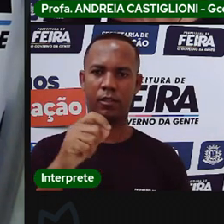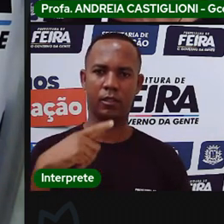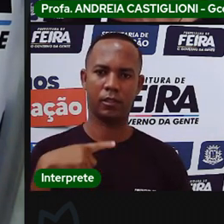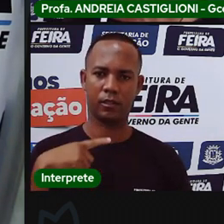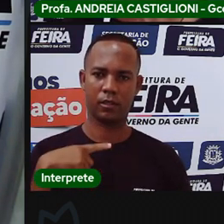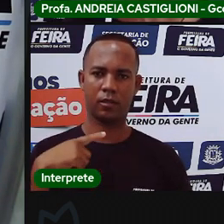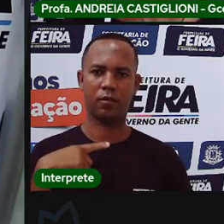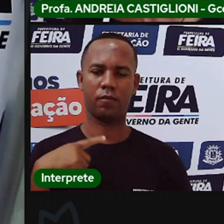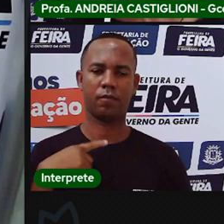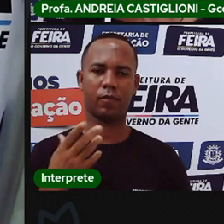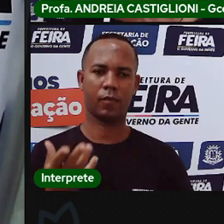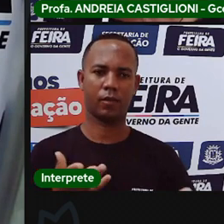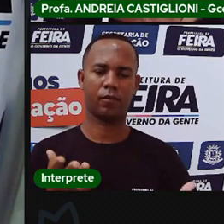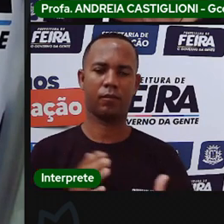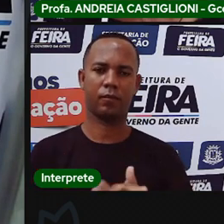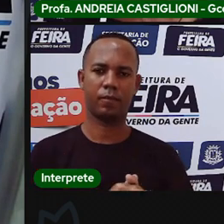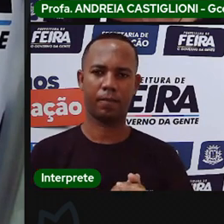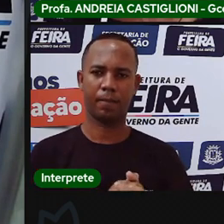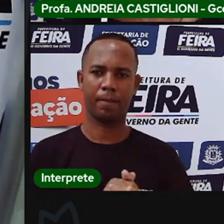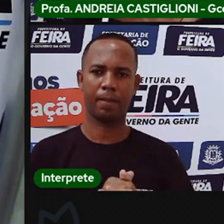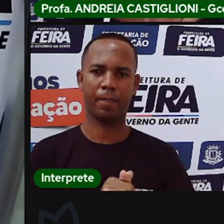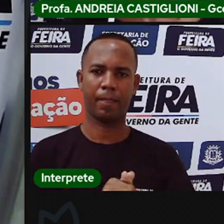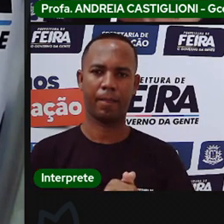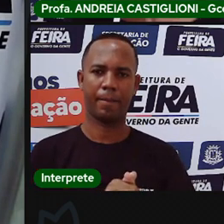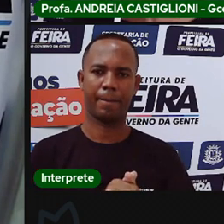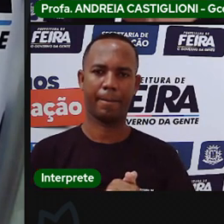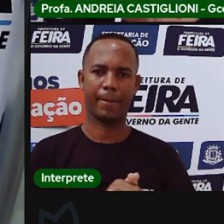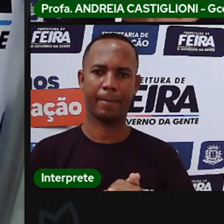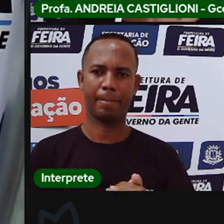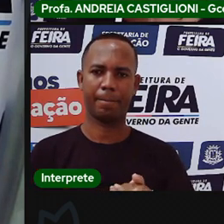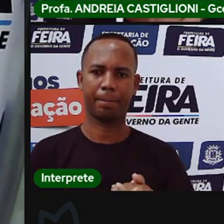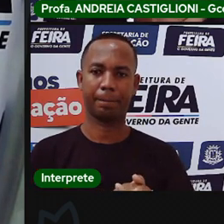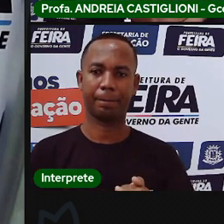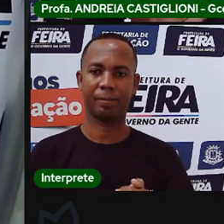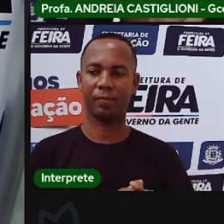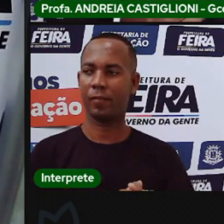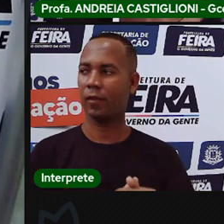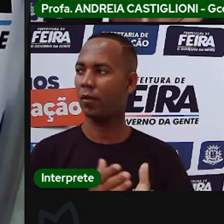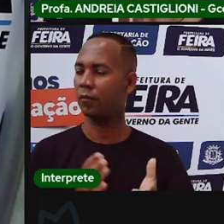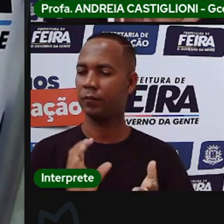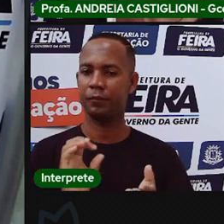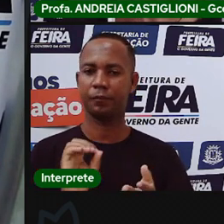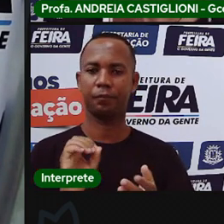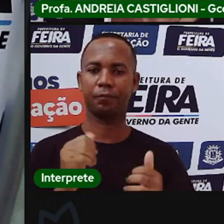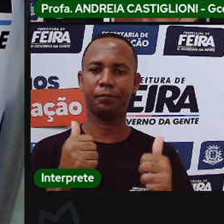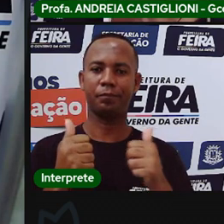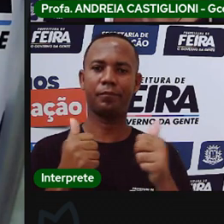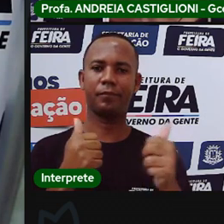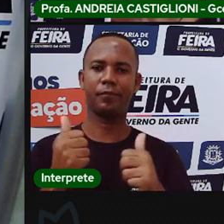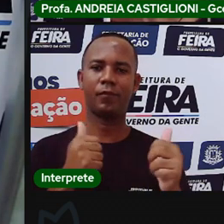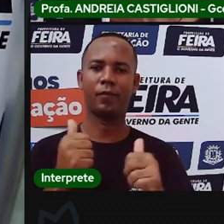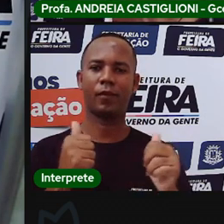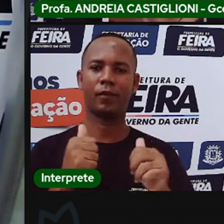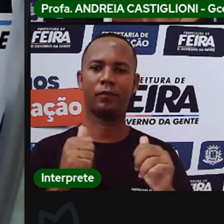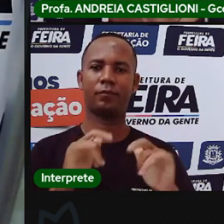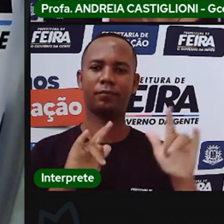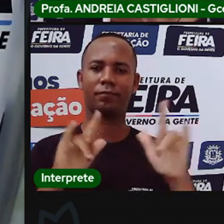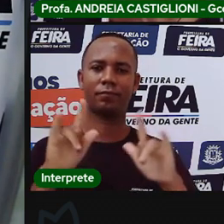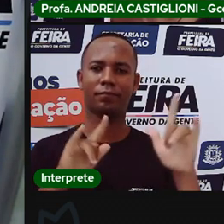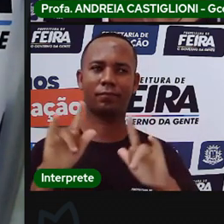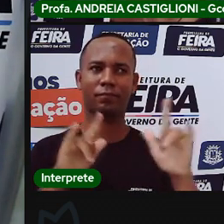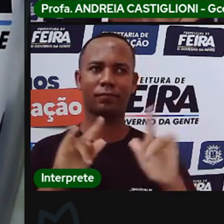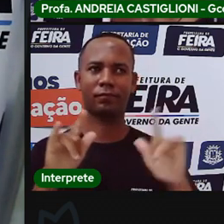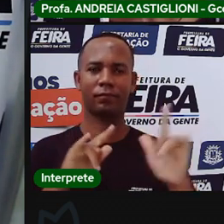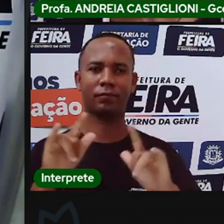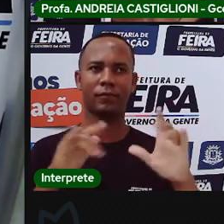aula virtual. Bora no Tec! Enquanto isso, ó, gente, o like e os emojis